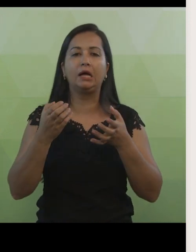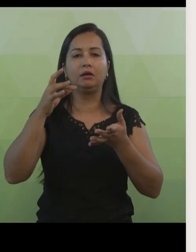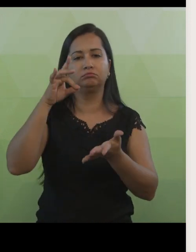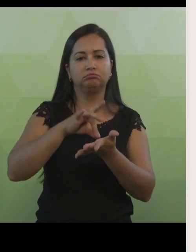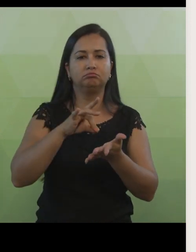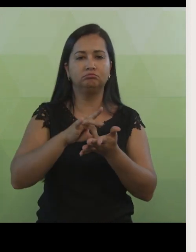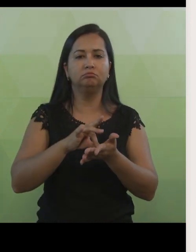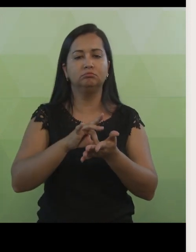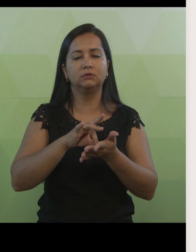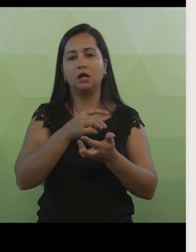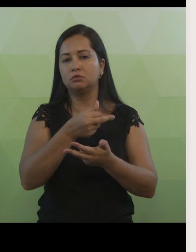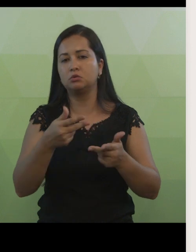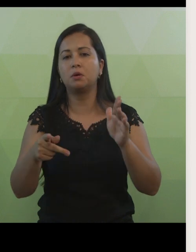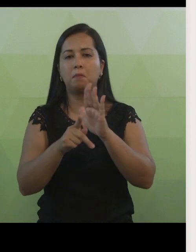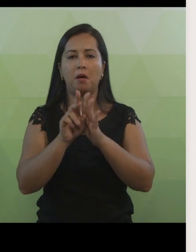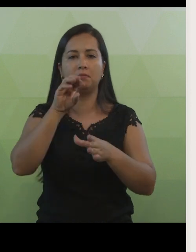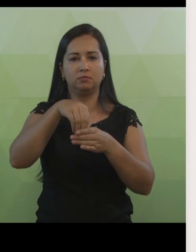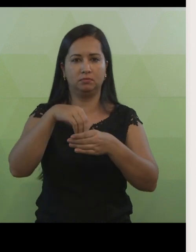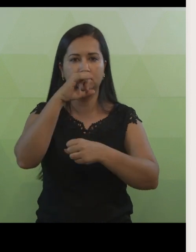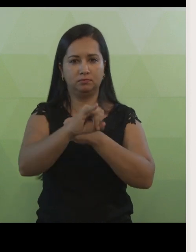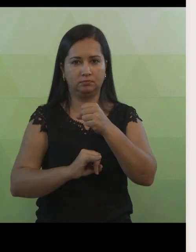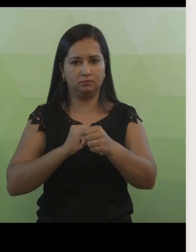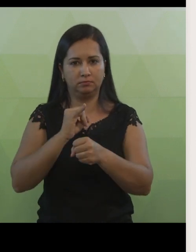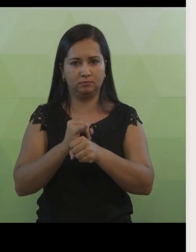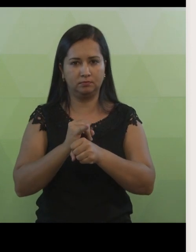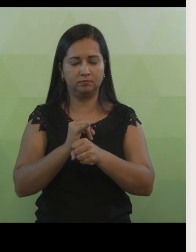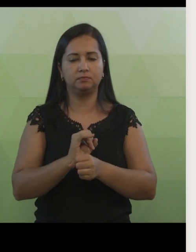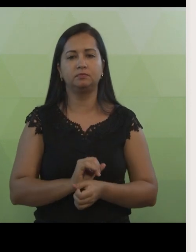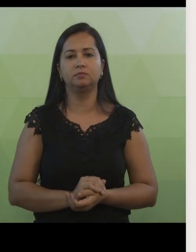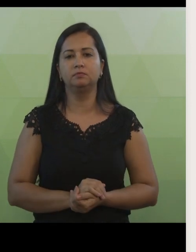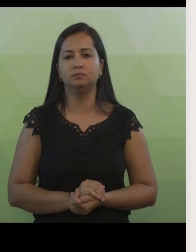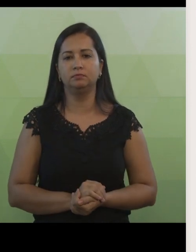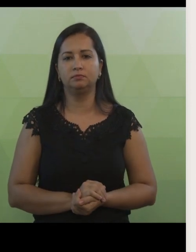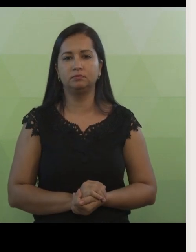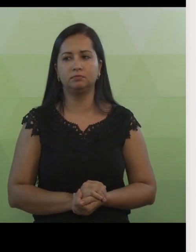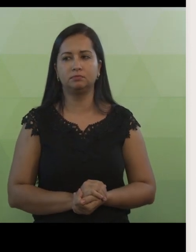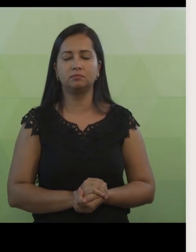desejam validar algum certificado na internet.